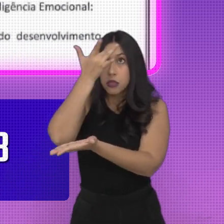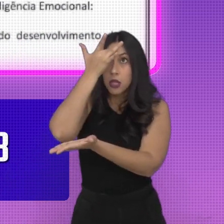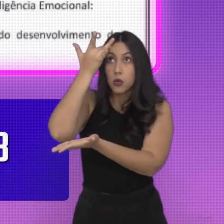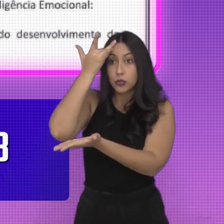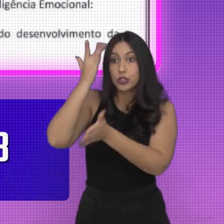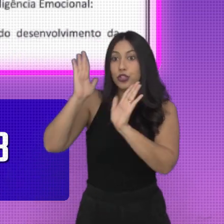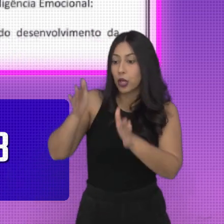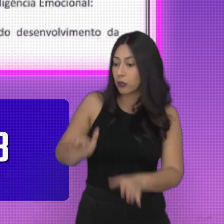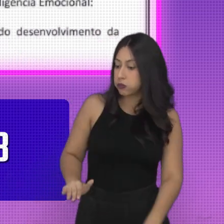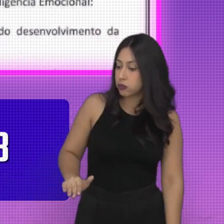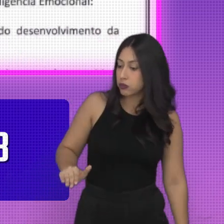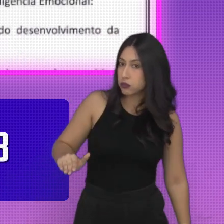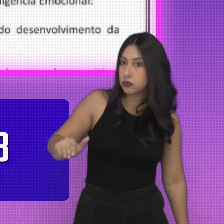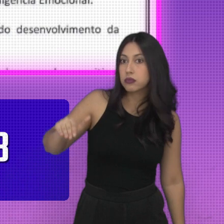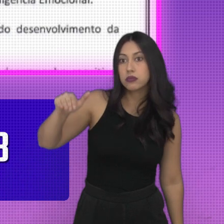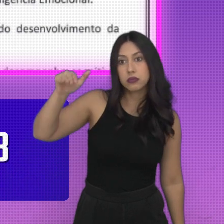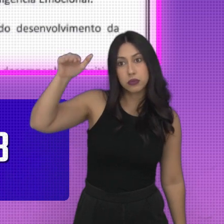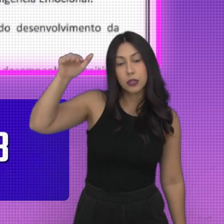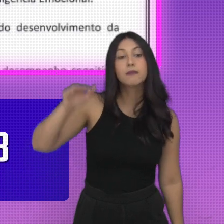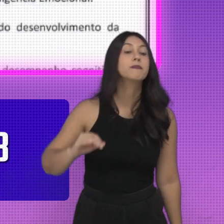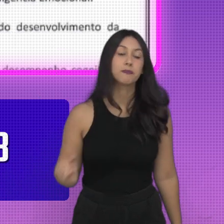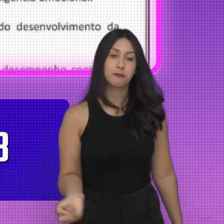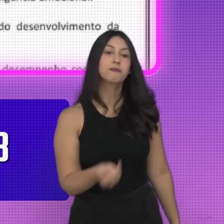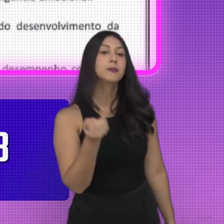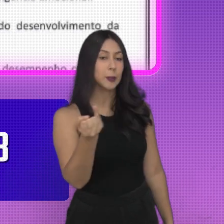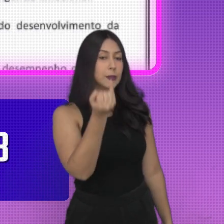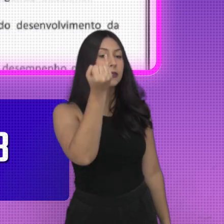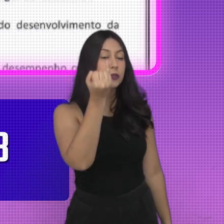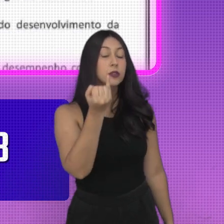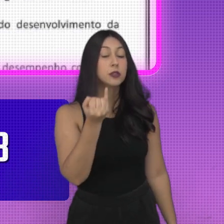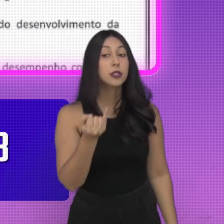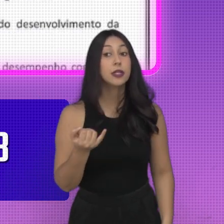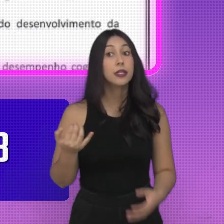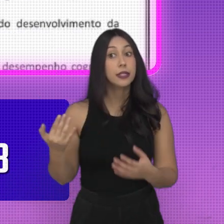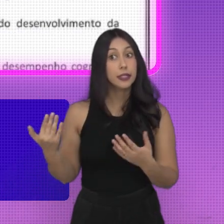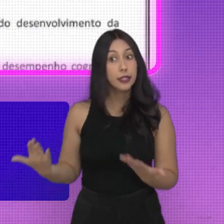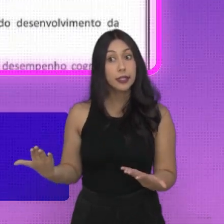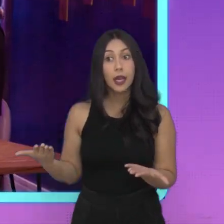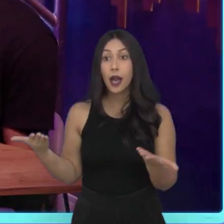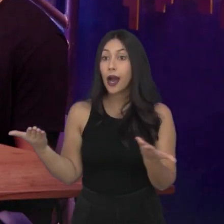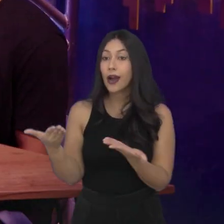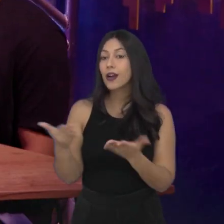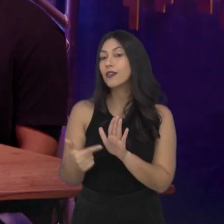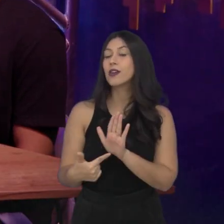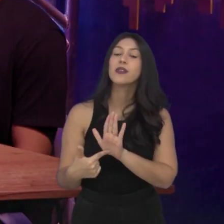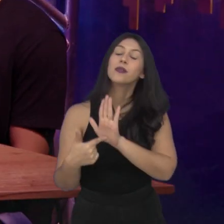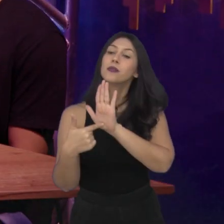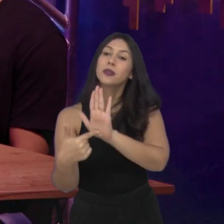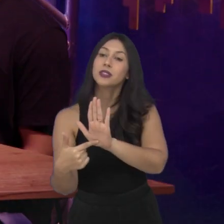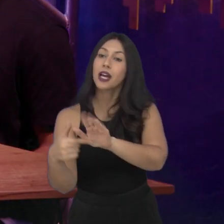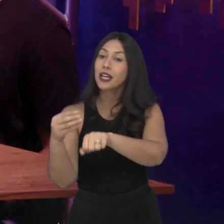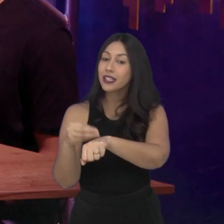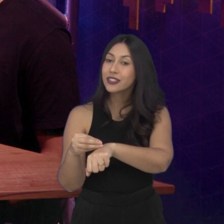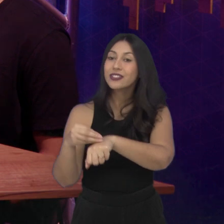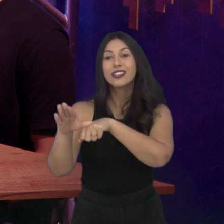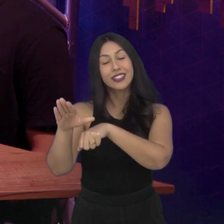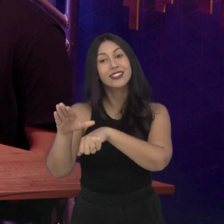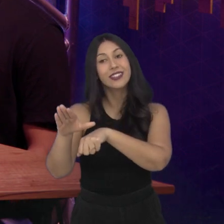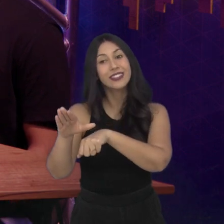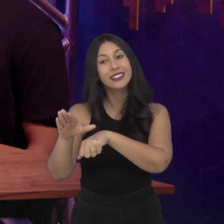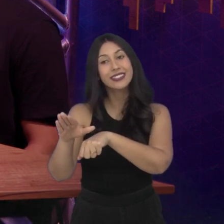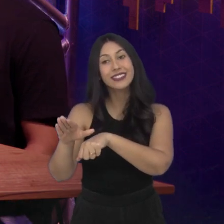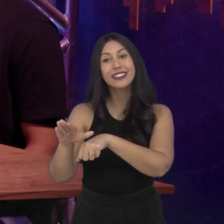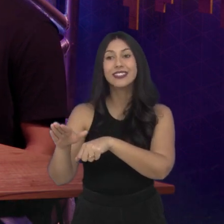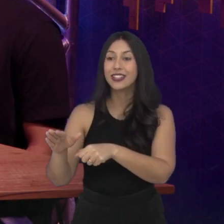desde pequenininho na galera. É muito importante. E a gente vai dar agora alguns exemplos aí, algumas indicações